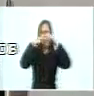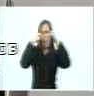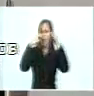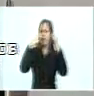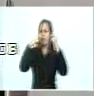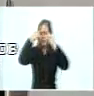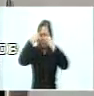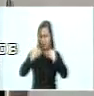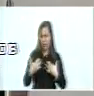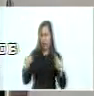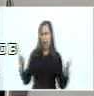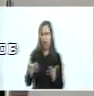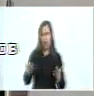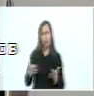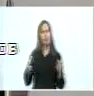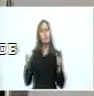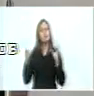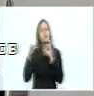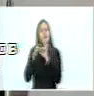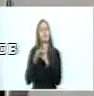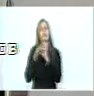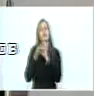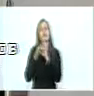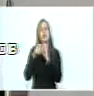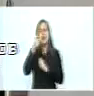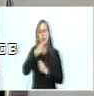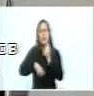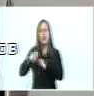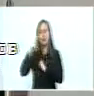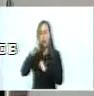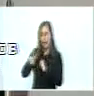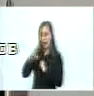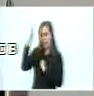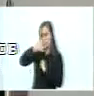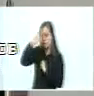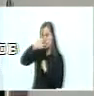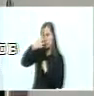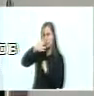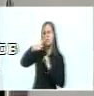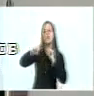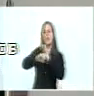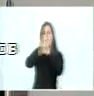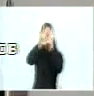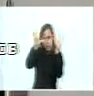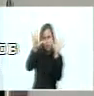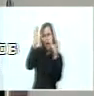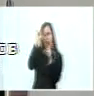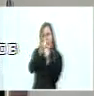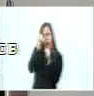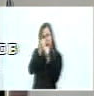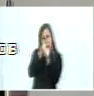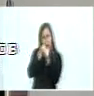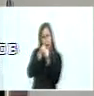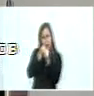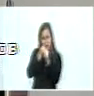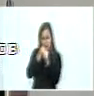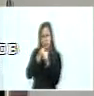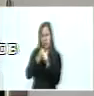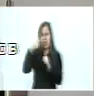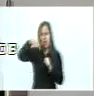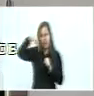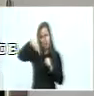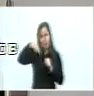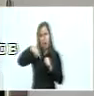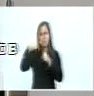aqui, eu estou com essa administração. Porque eu estou vendo transparência nas obras que estão sendo feitas aqui no município. Então, eu estou com ela. Agora, a partir